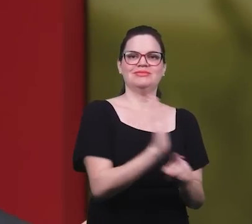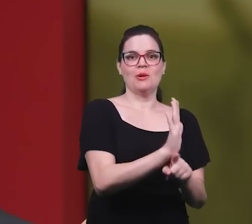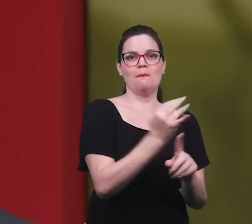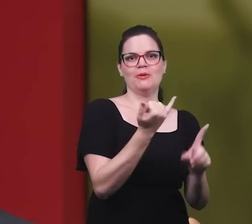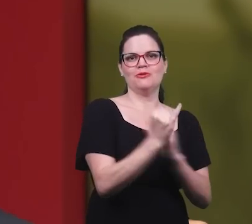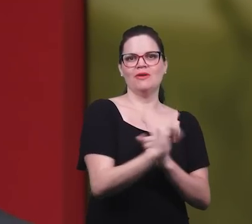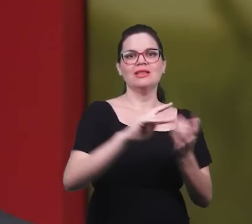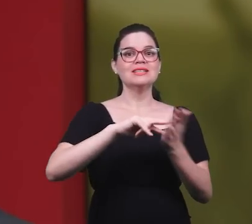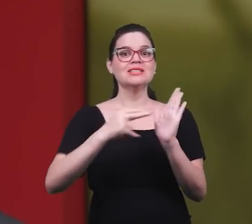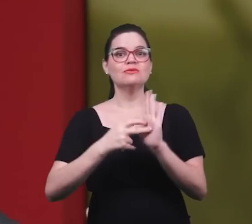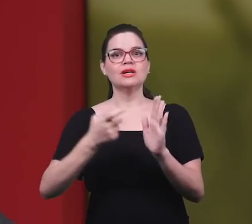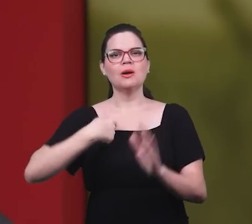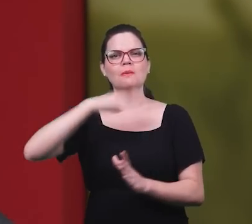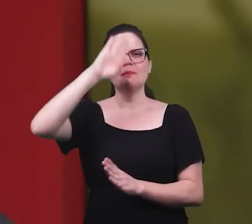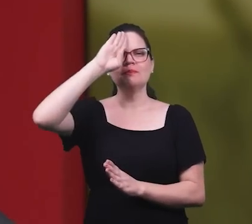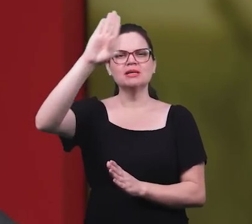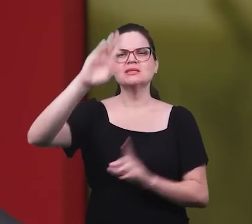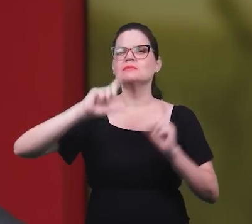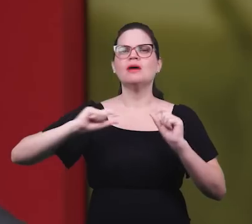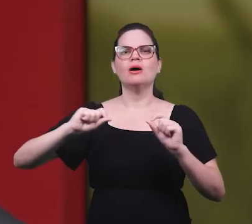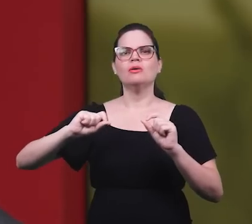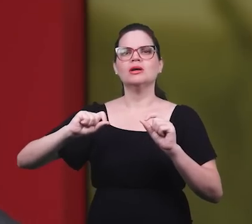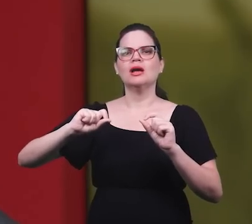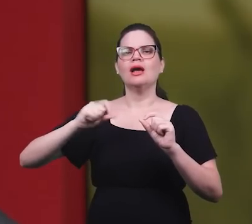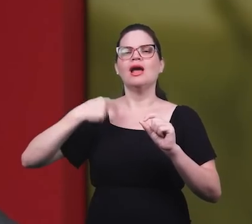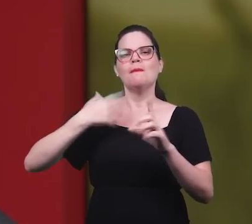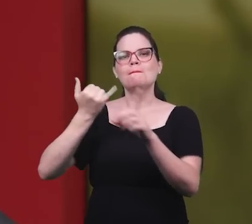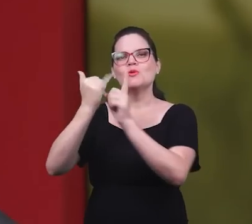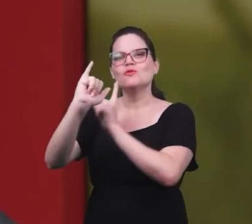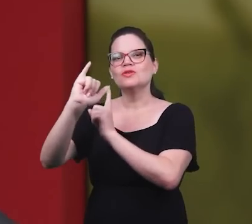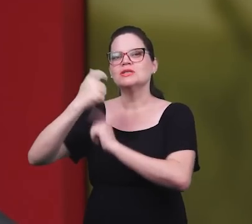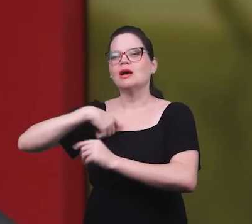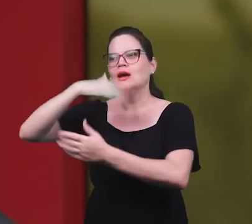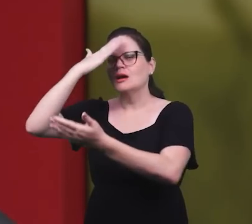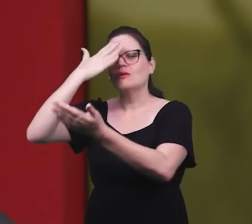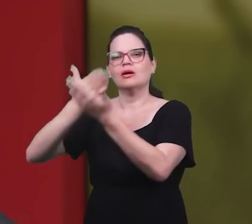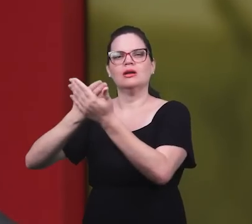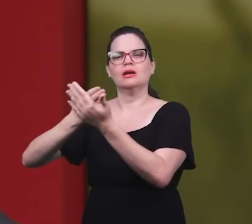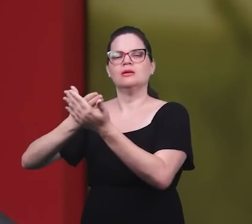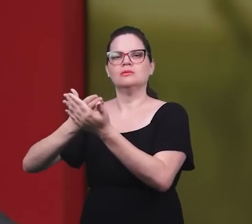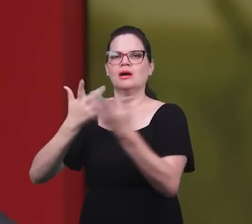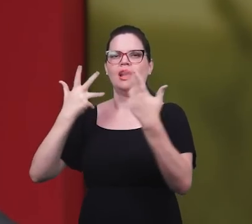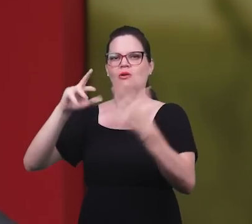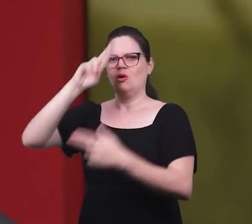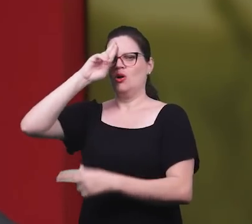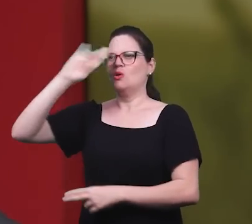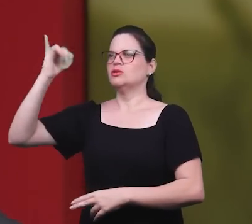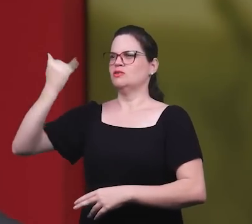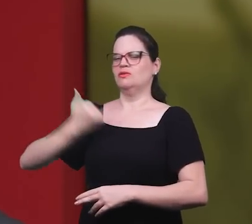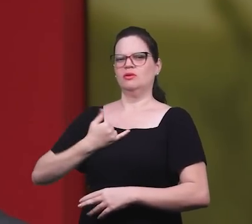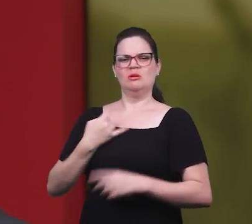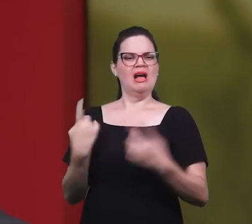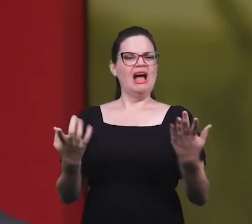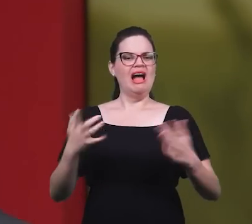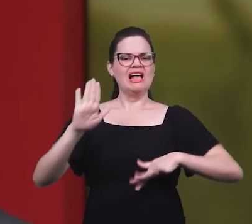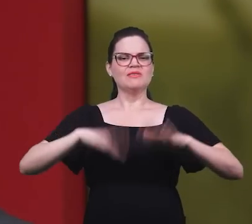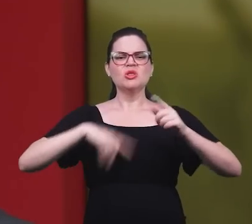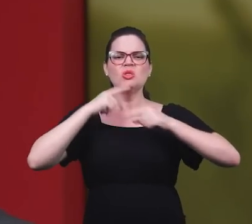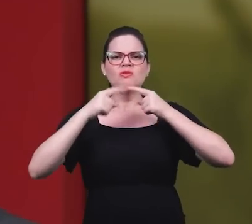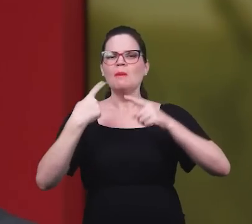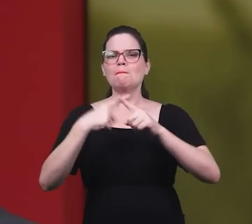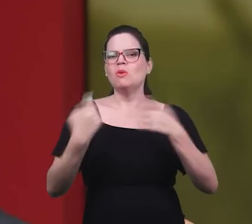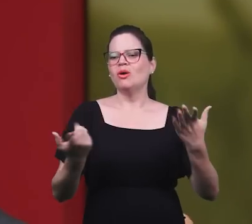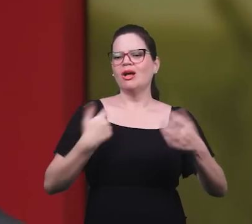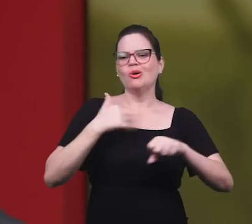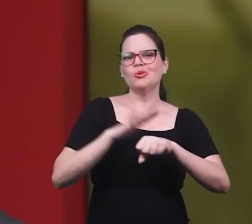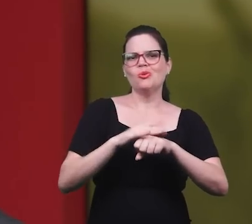enfermidade? Por que... Meu filho, vamos guardar a profecia, vamos guardar, vamos sustentar aquilo que Deus nos deu, vamos nos manter firme, porque vai